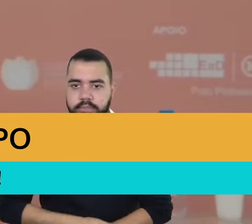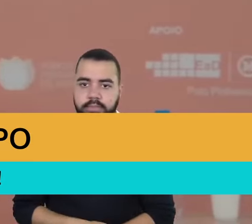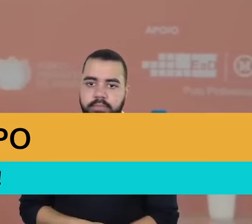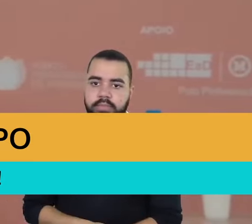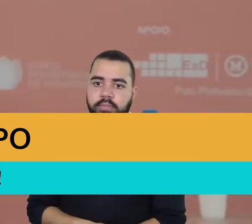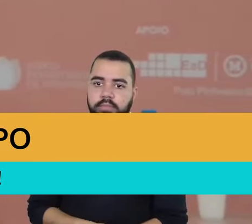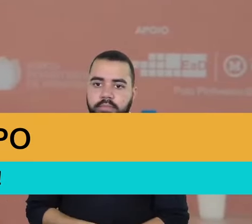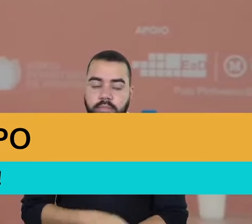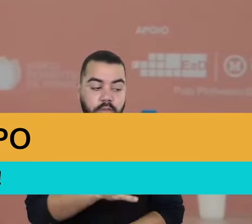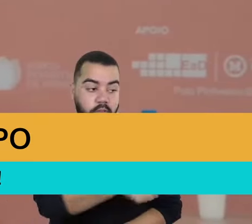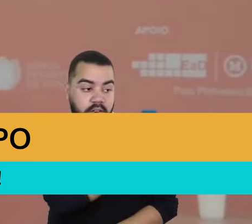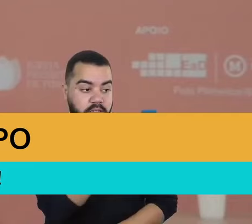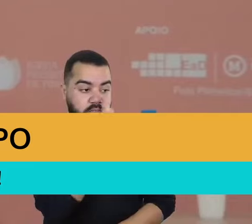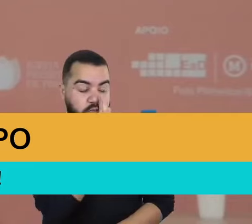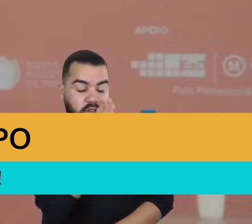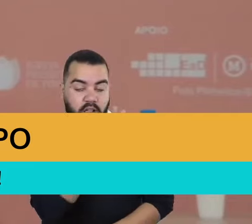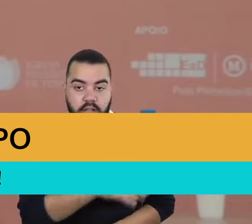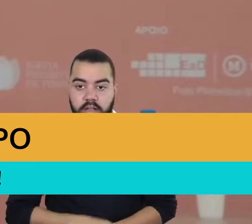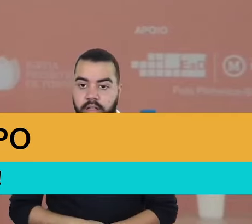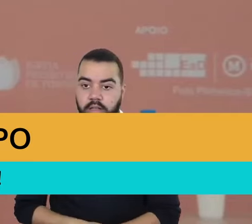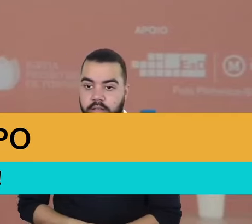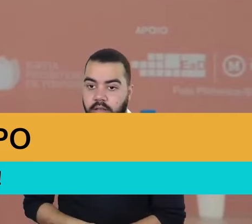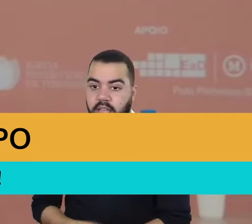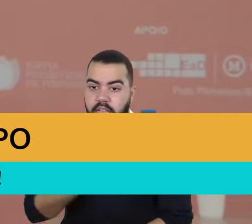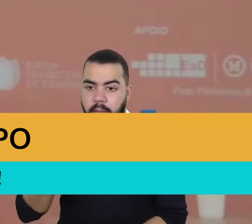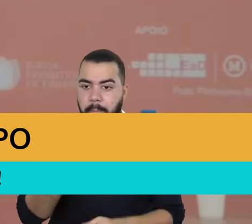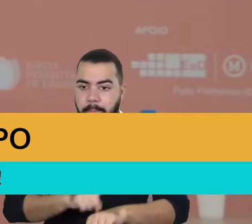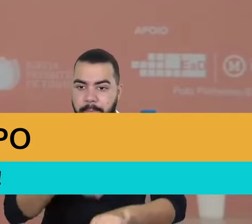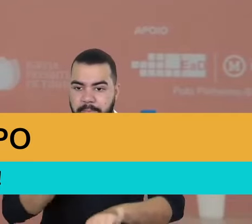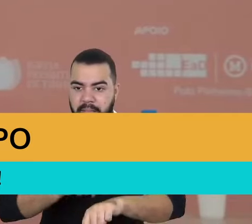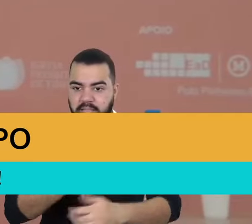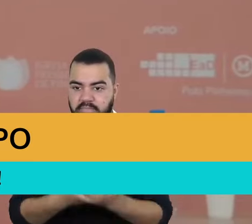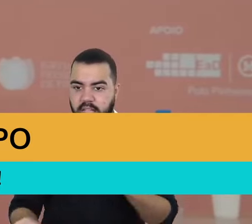consideração? Não vão ouvir? Não vão dar ligança? Para que eu vou ficar perdendo meu tempo?